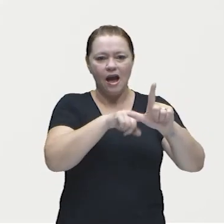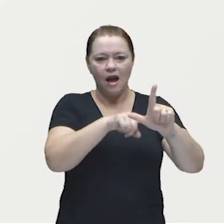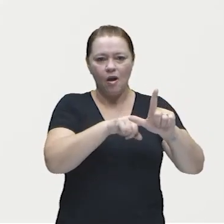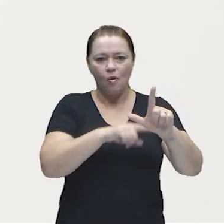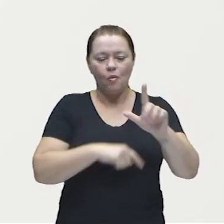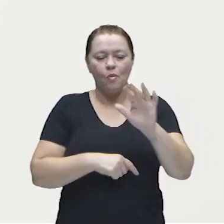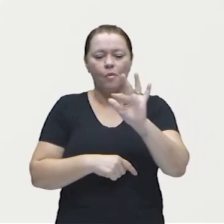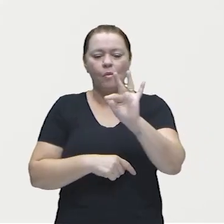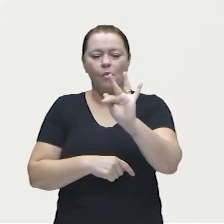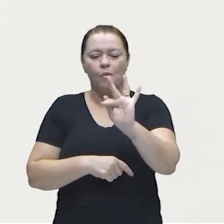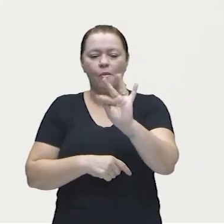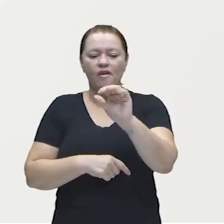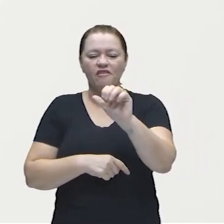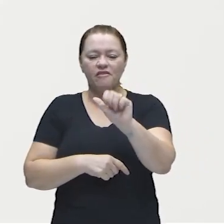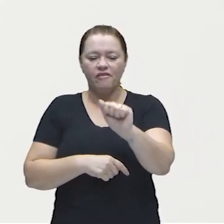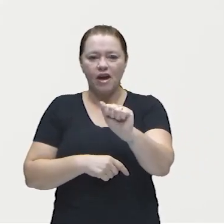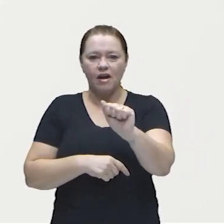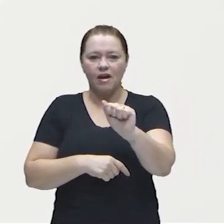alface, não é isso?